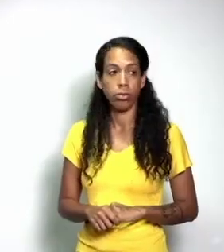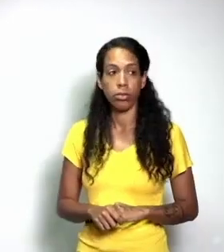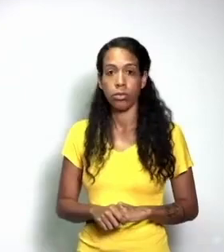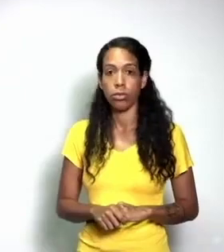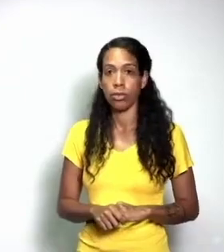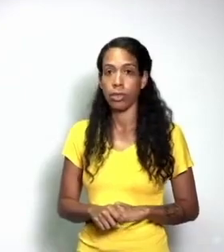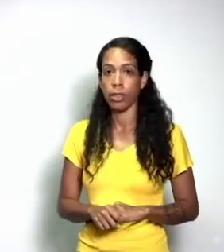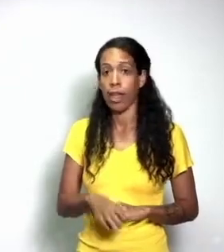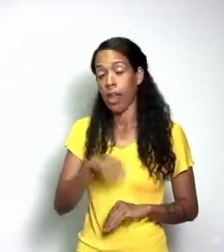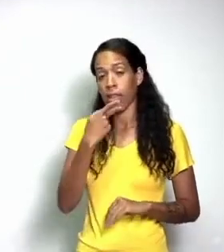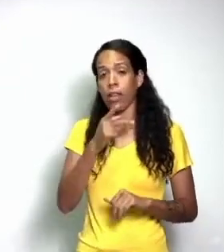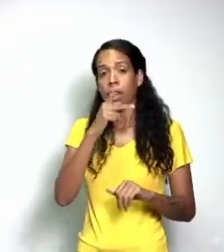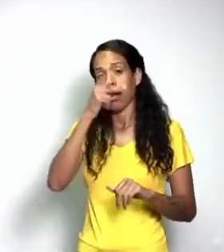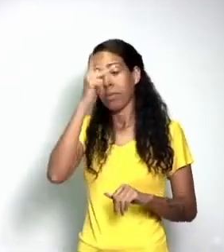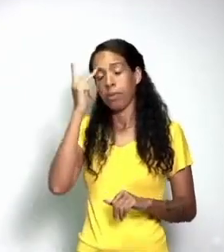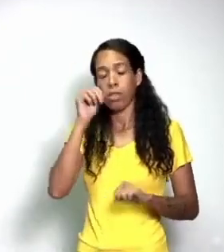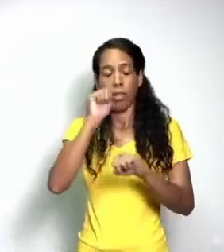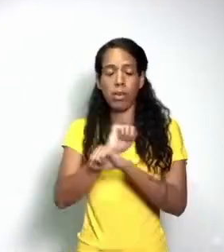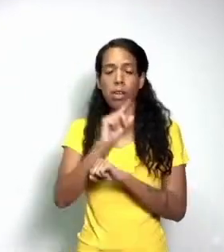Esse daqui é para trás mesmo.